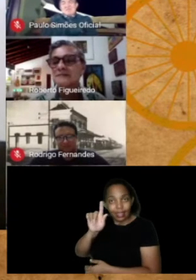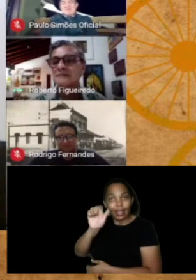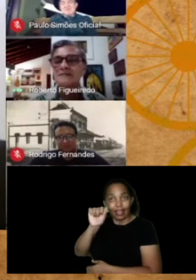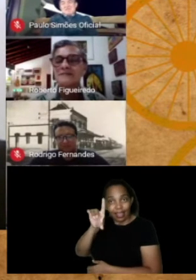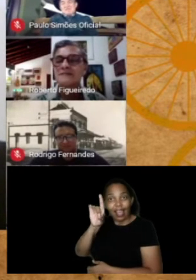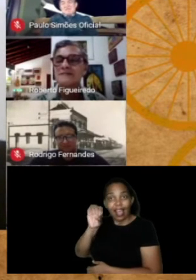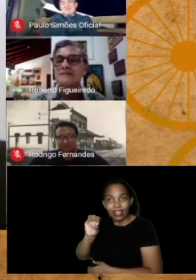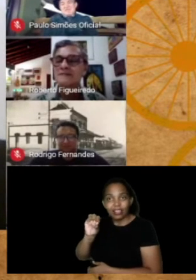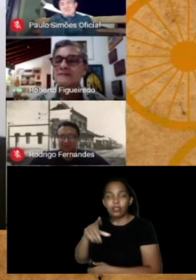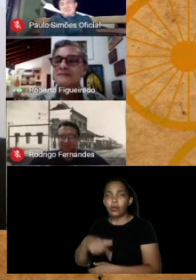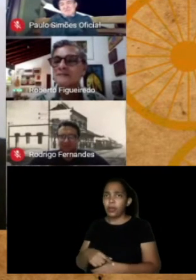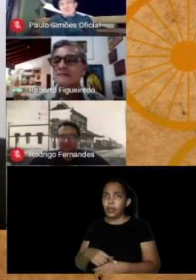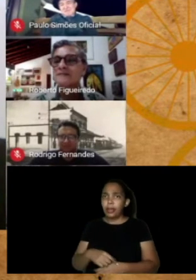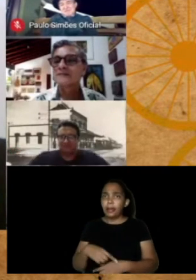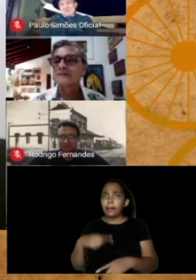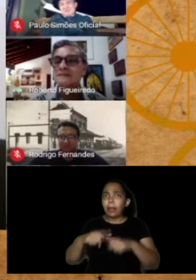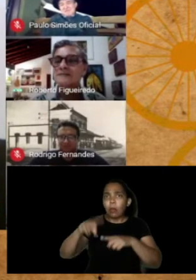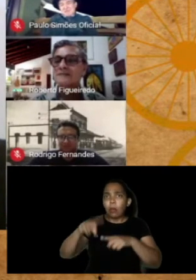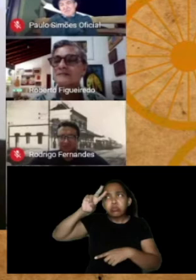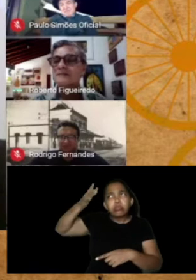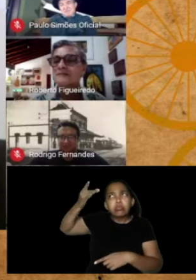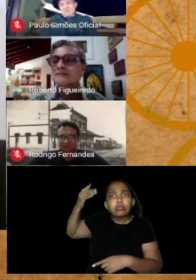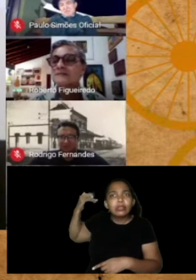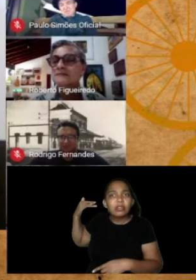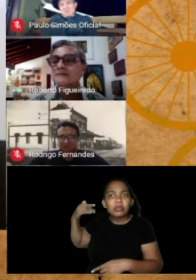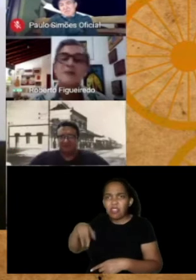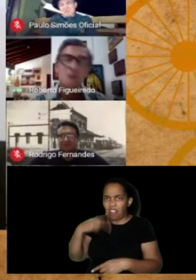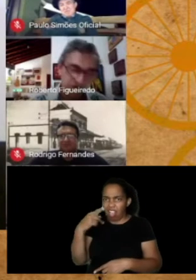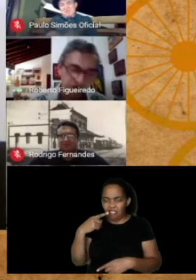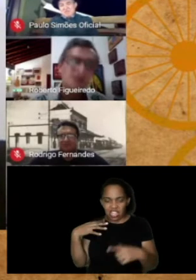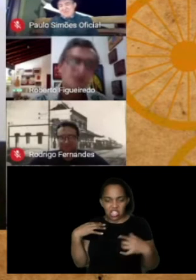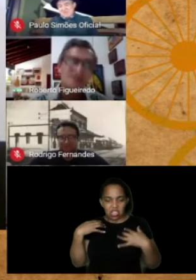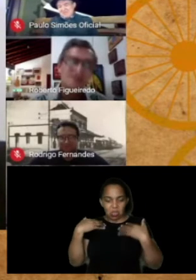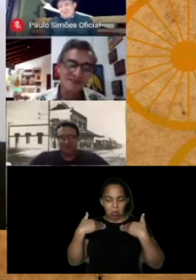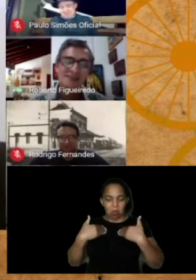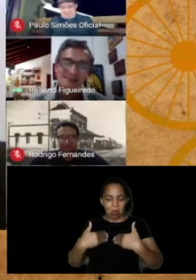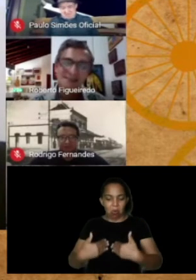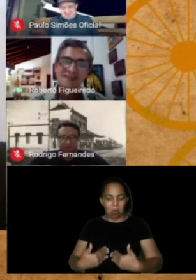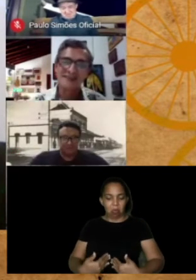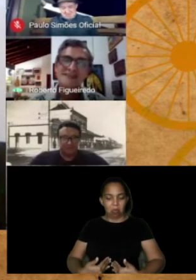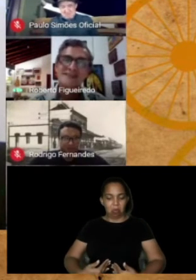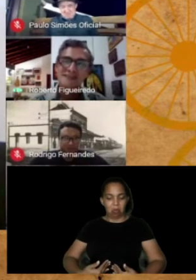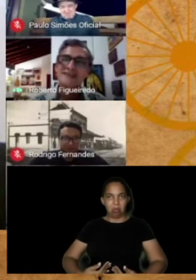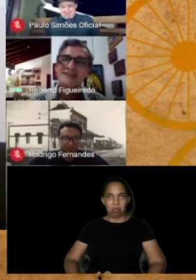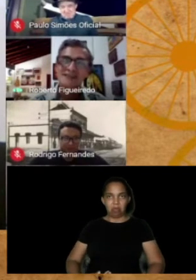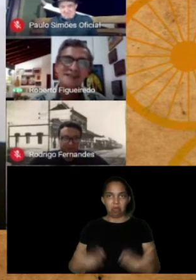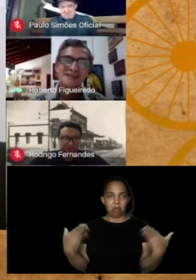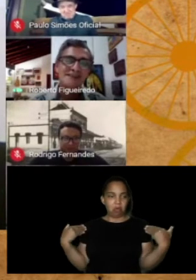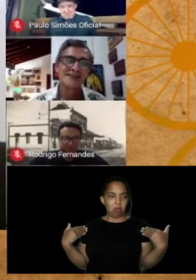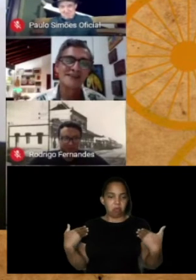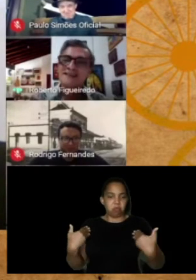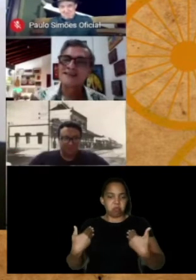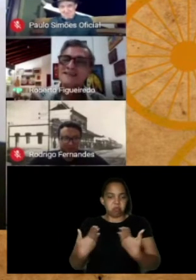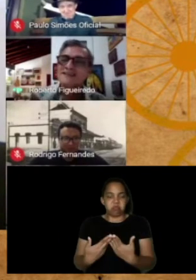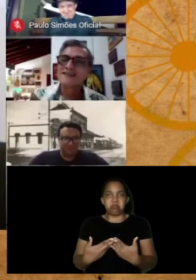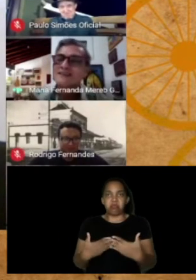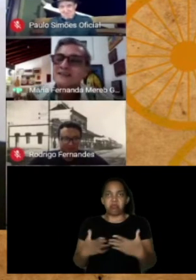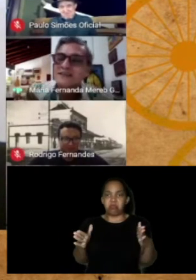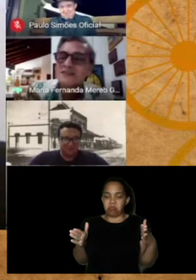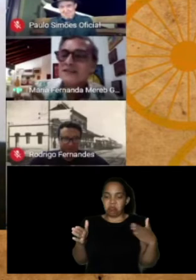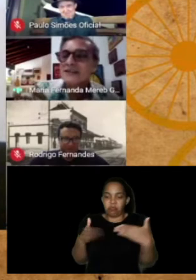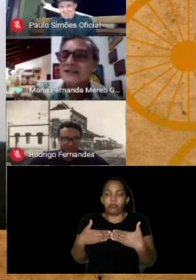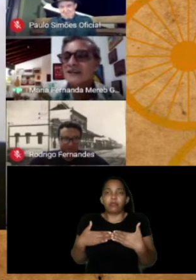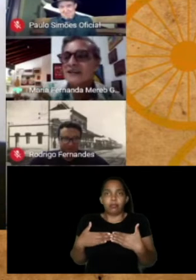lendário, porque diz que ele tinha corpo fechado. Fechado, sim. Corpo fechado. Diz que ele andava com